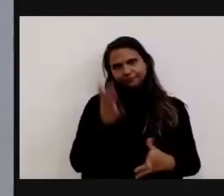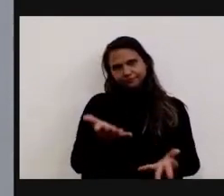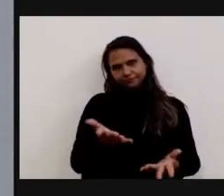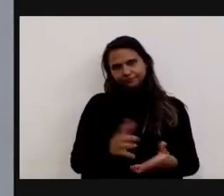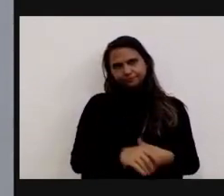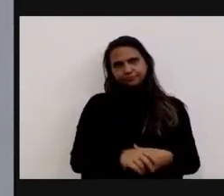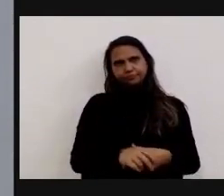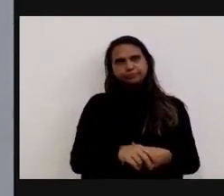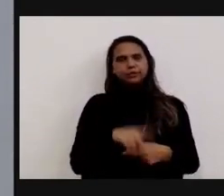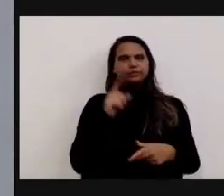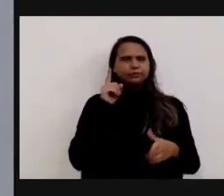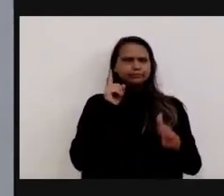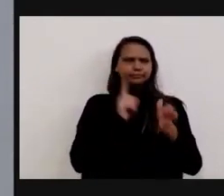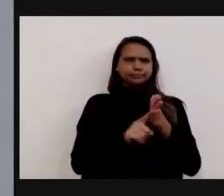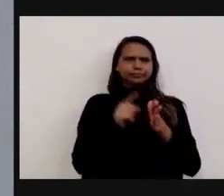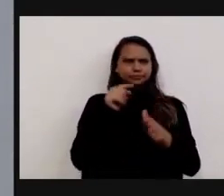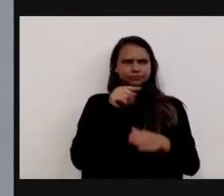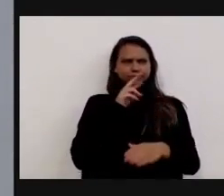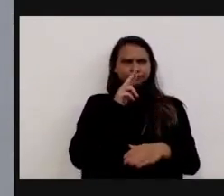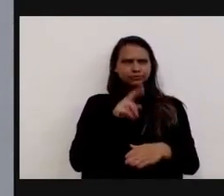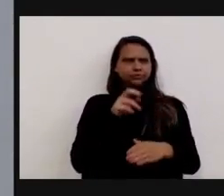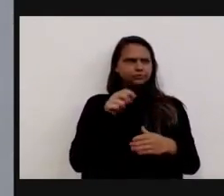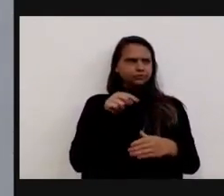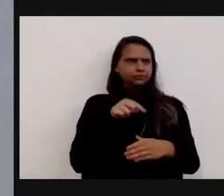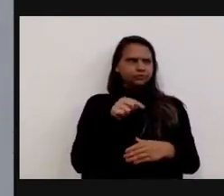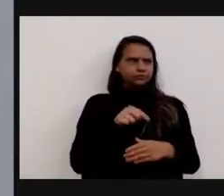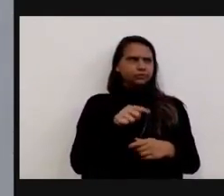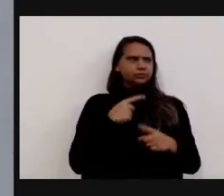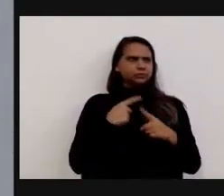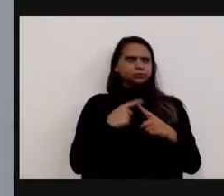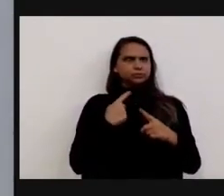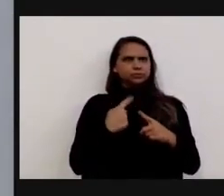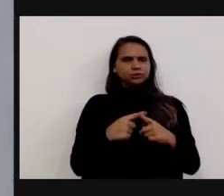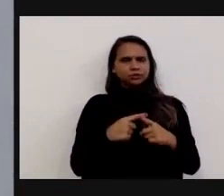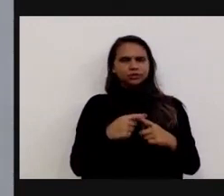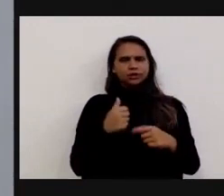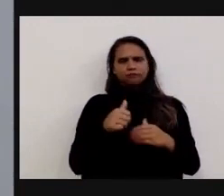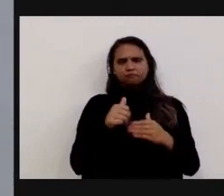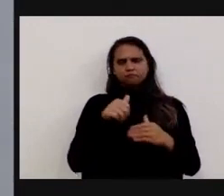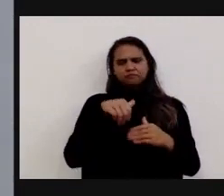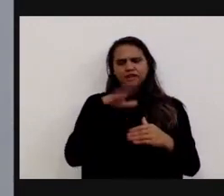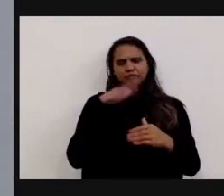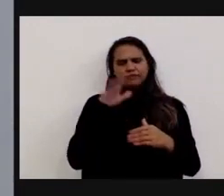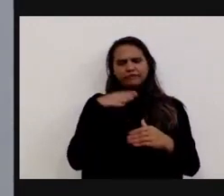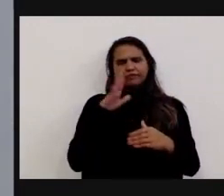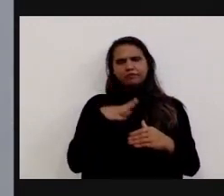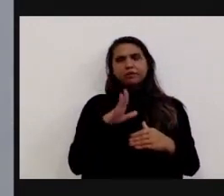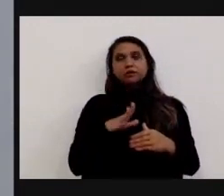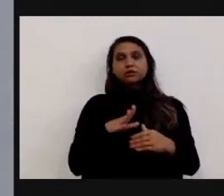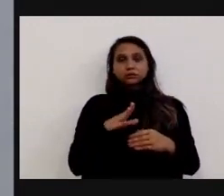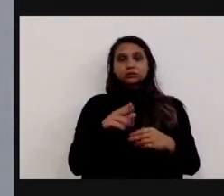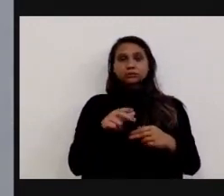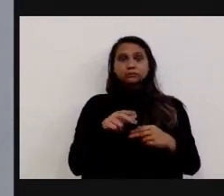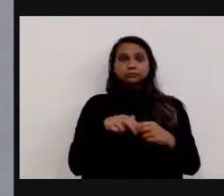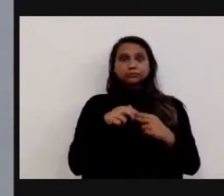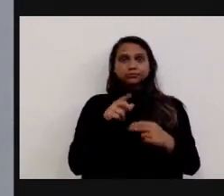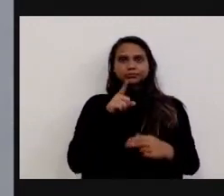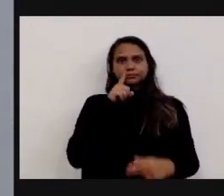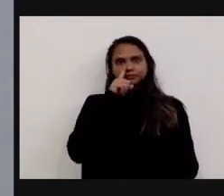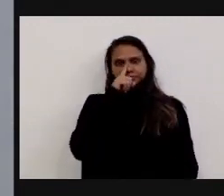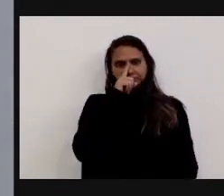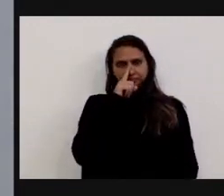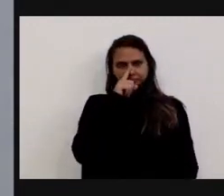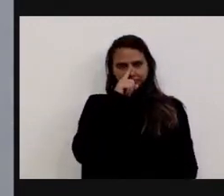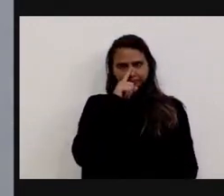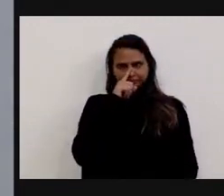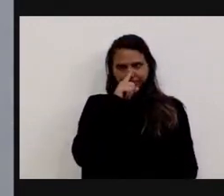vou responder esse texto tem que responder esse negócio rápido aqui vai para frente então é muito perigoso quando a gente faz